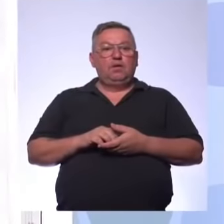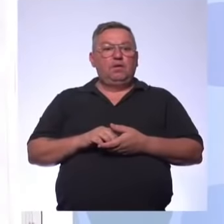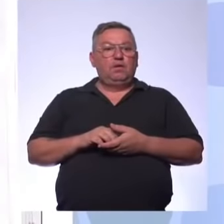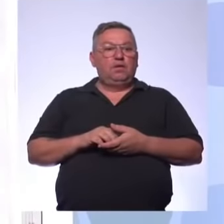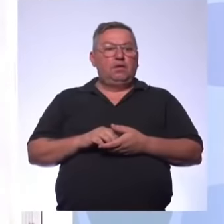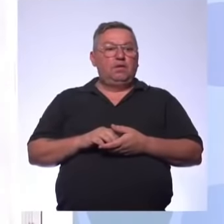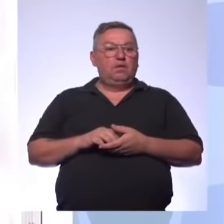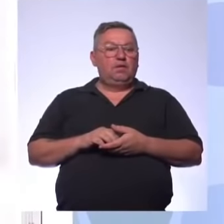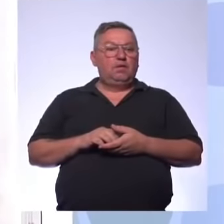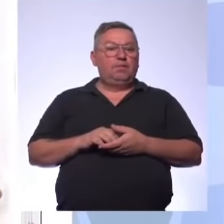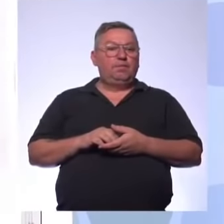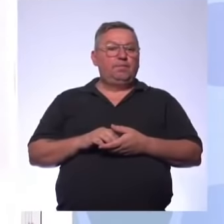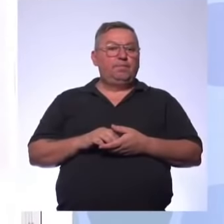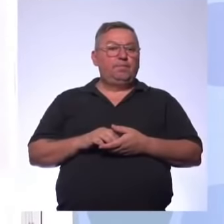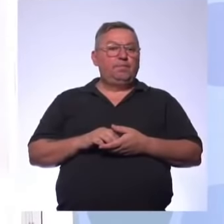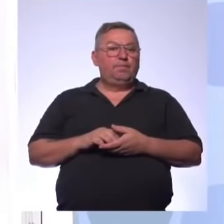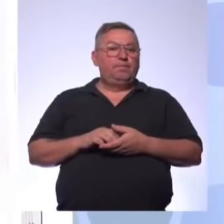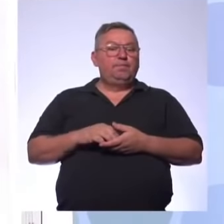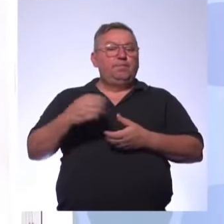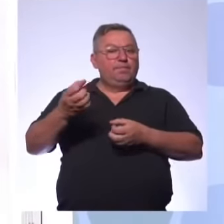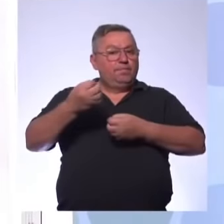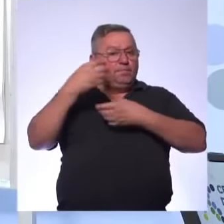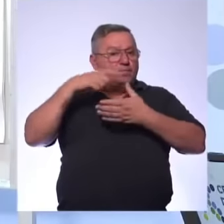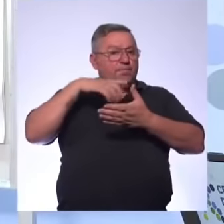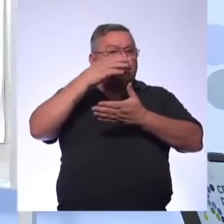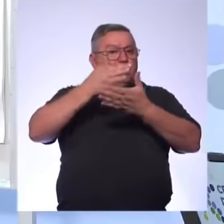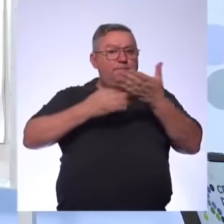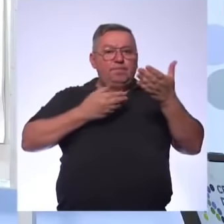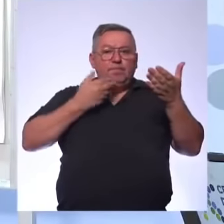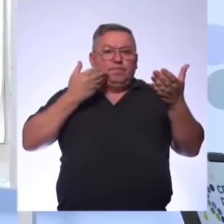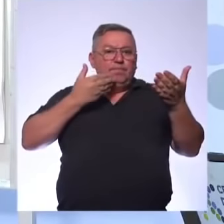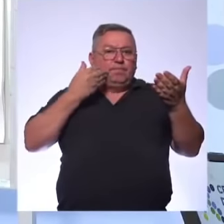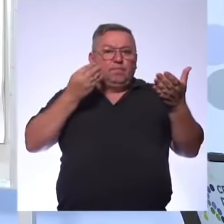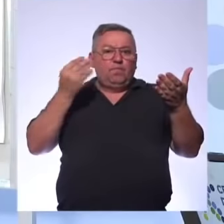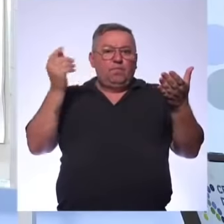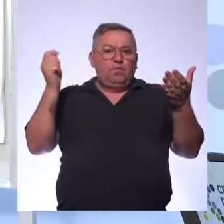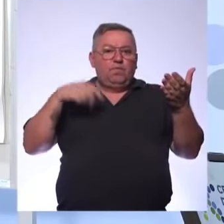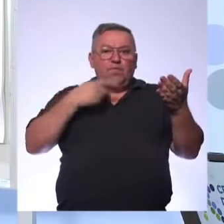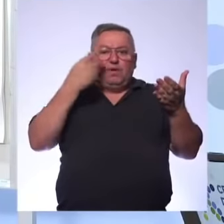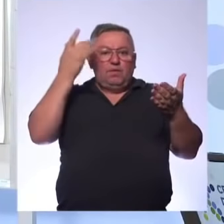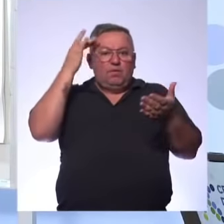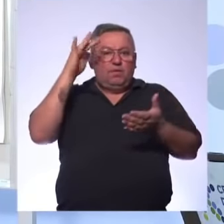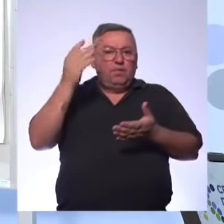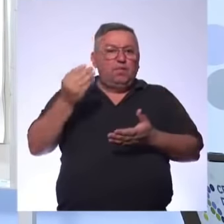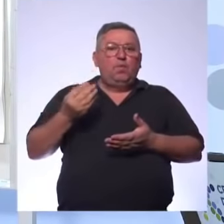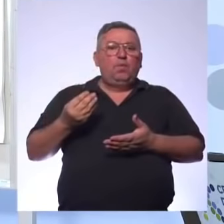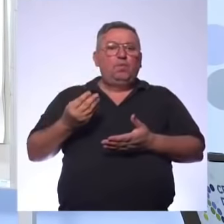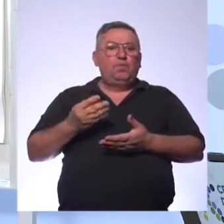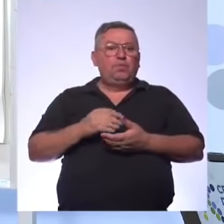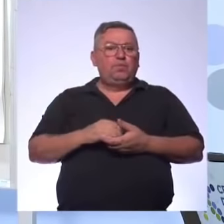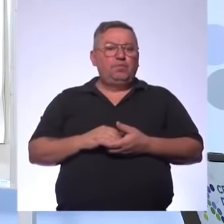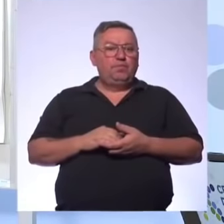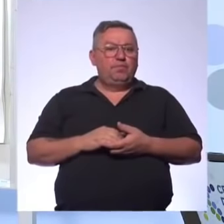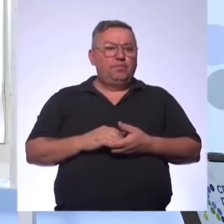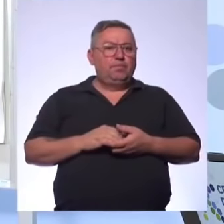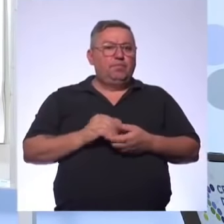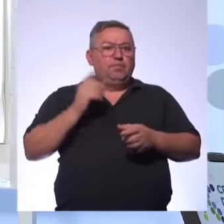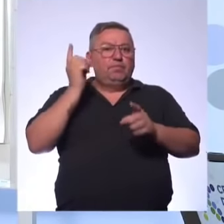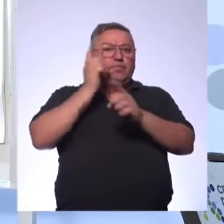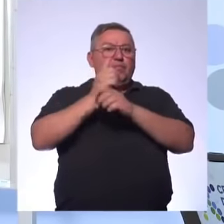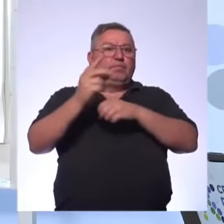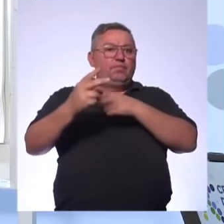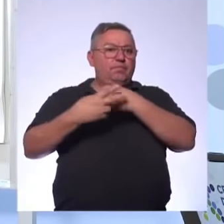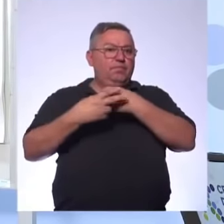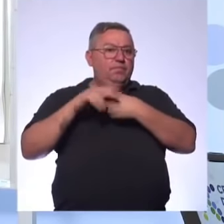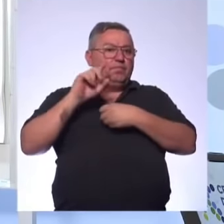resposta e a informação tá lá no texto gente é super fácil como vocês podem dizer que não sabem localiza o